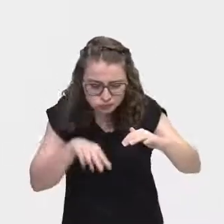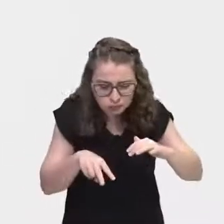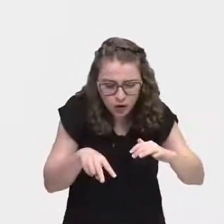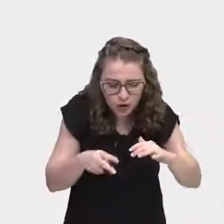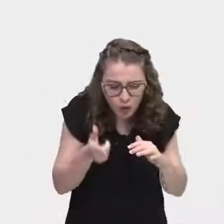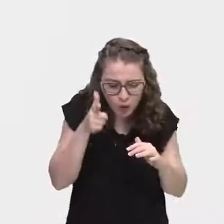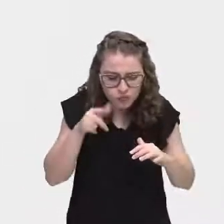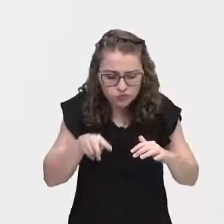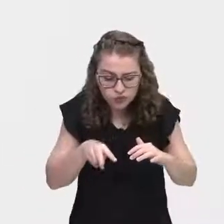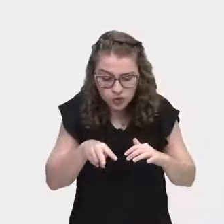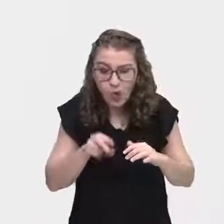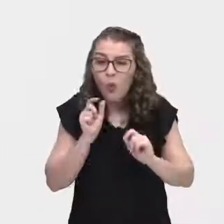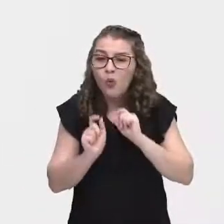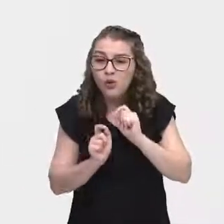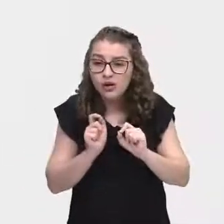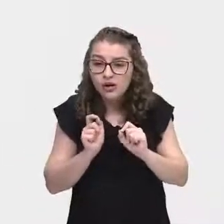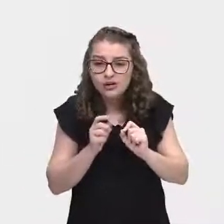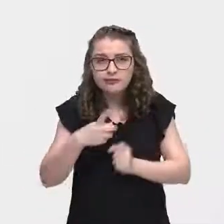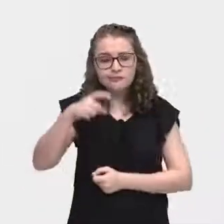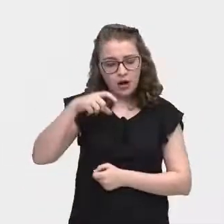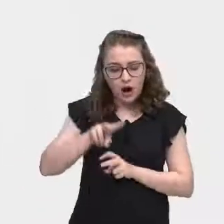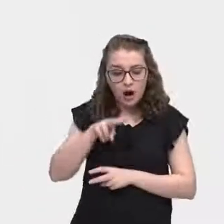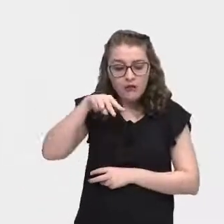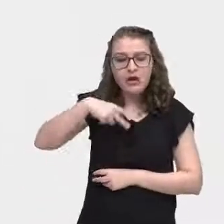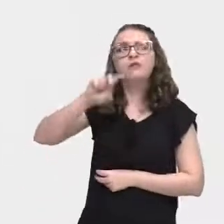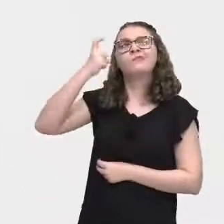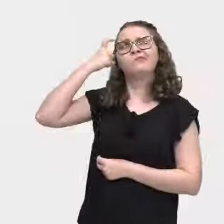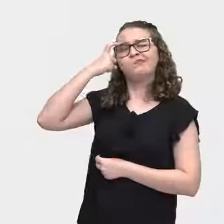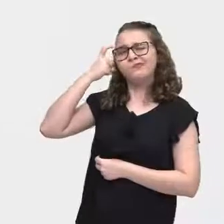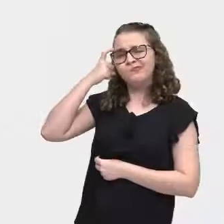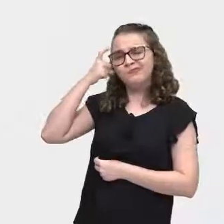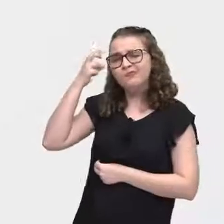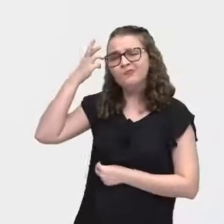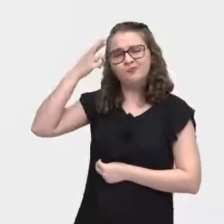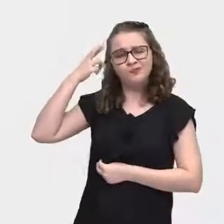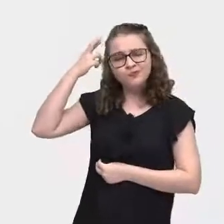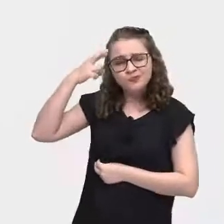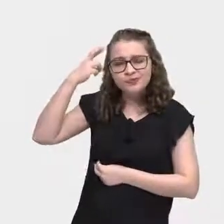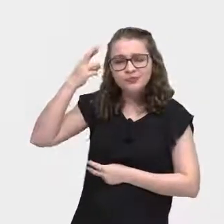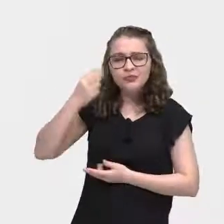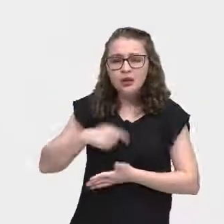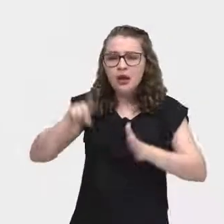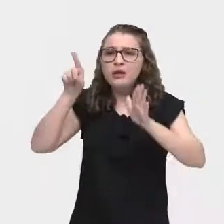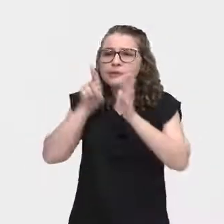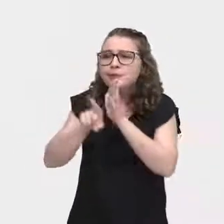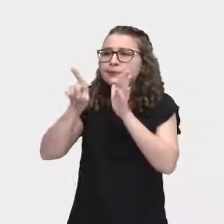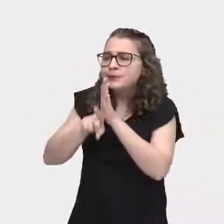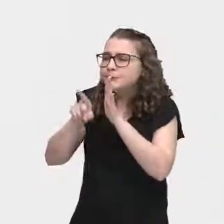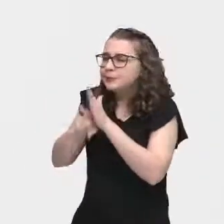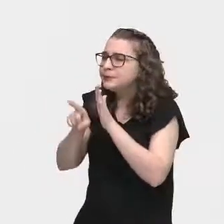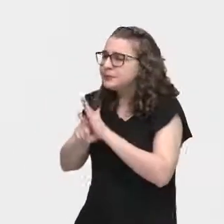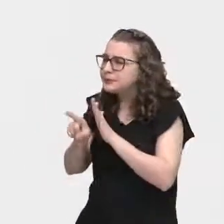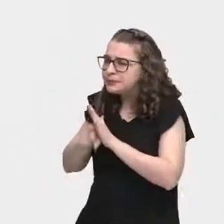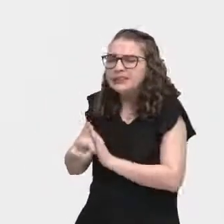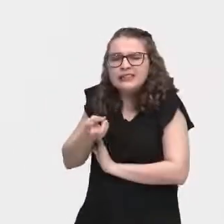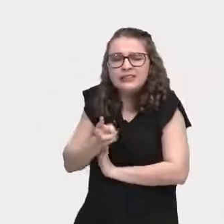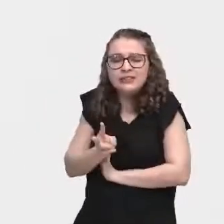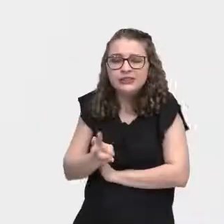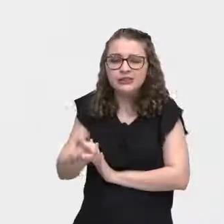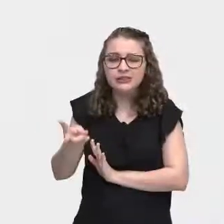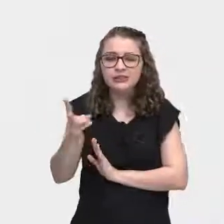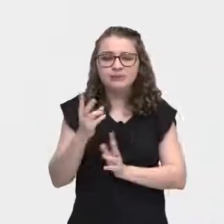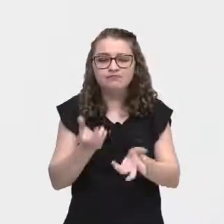dentro. Né? E vai pensar sobre aquilo. É um questionamento constante de busca